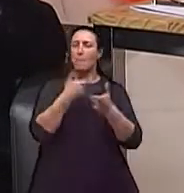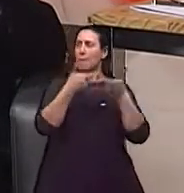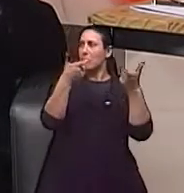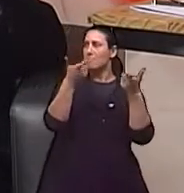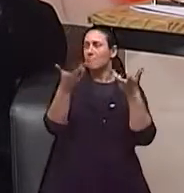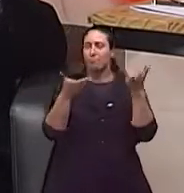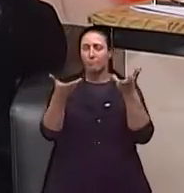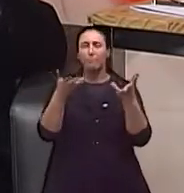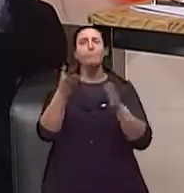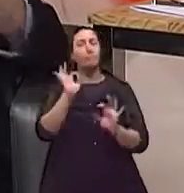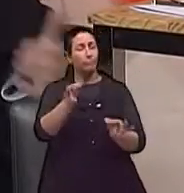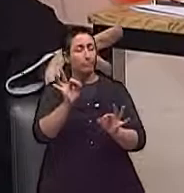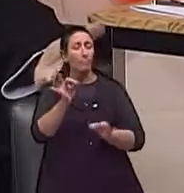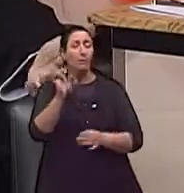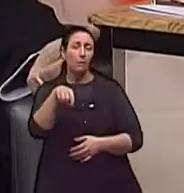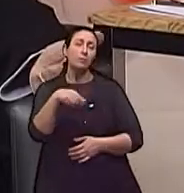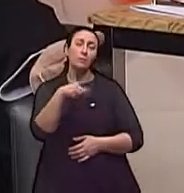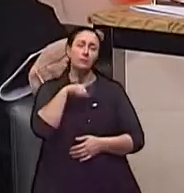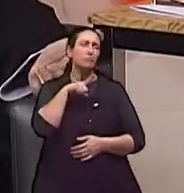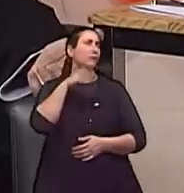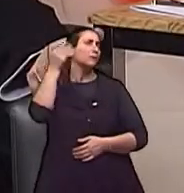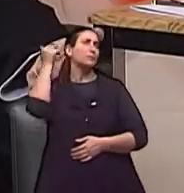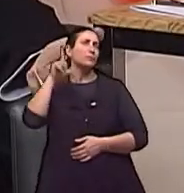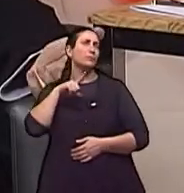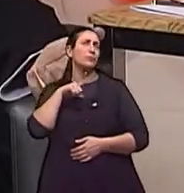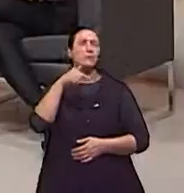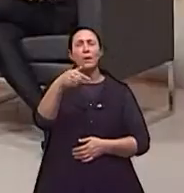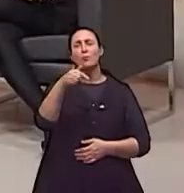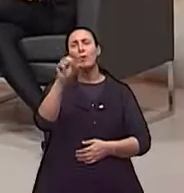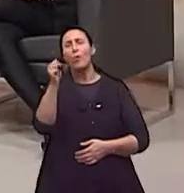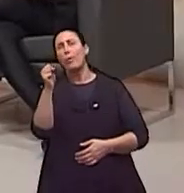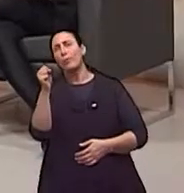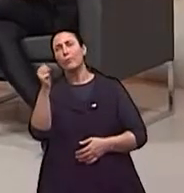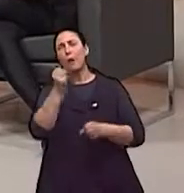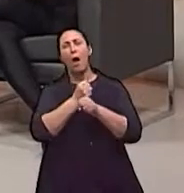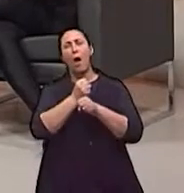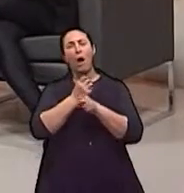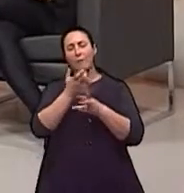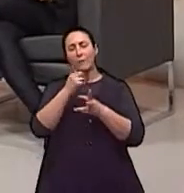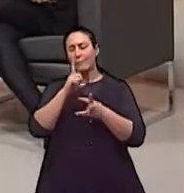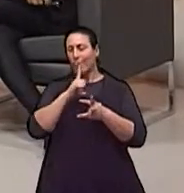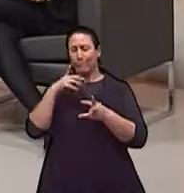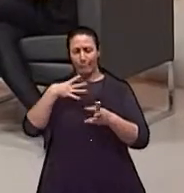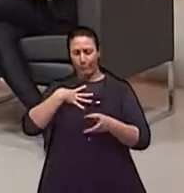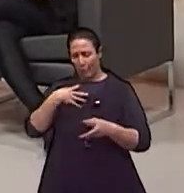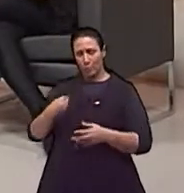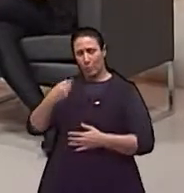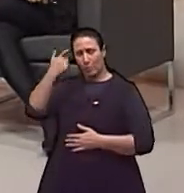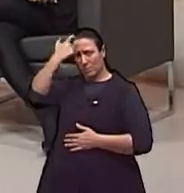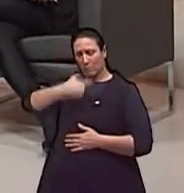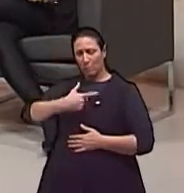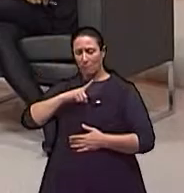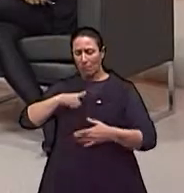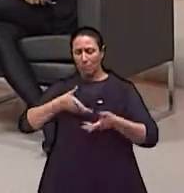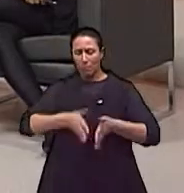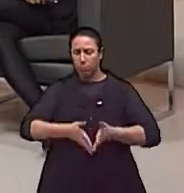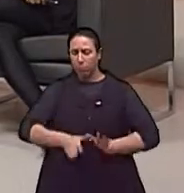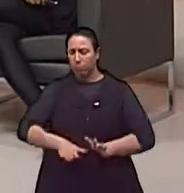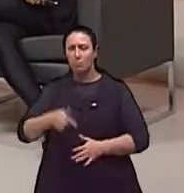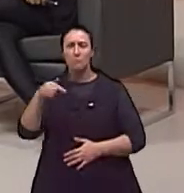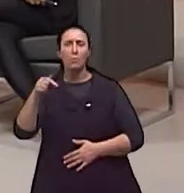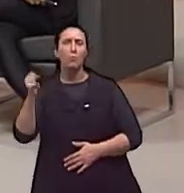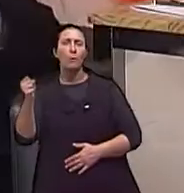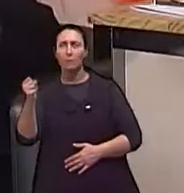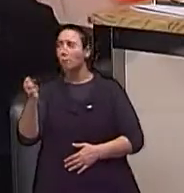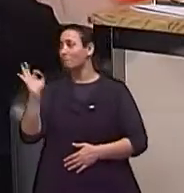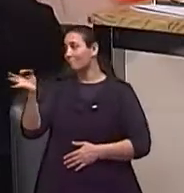uhum né antes tinha sete oito a minha mãe exagerou teve nove nove era assim